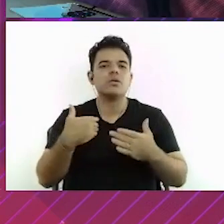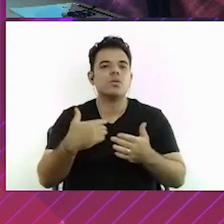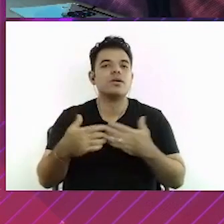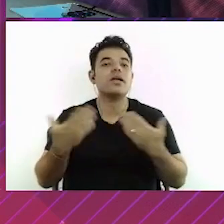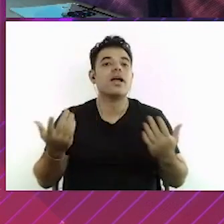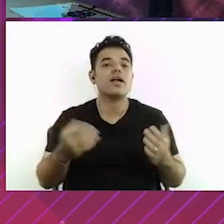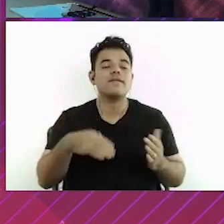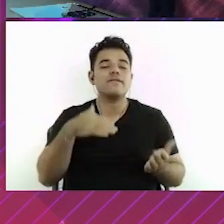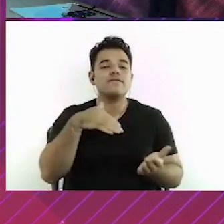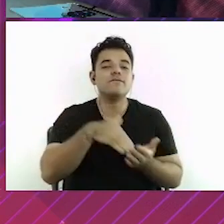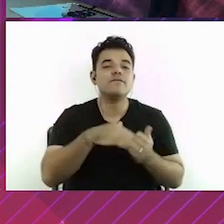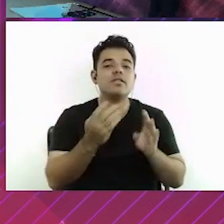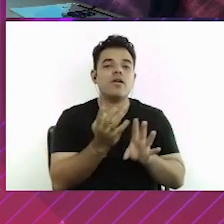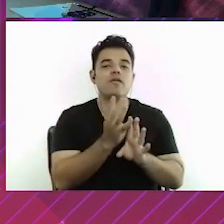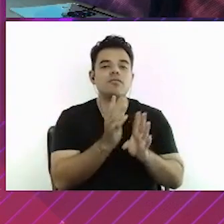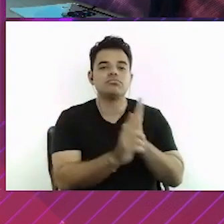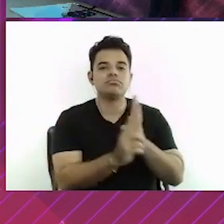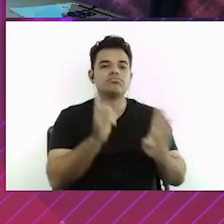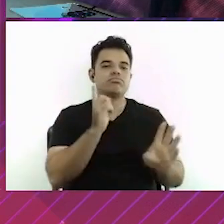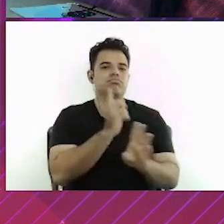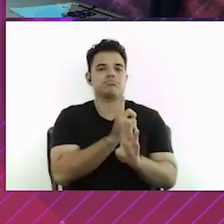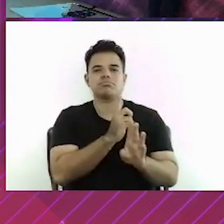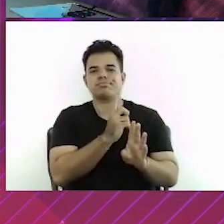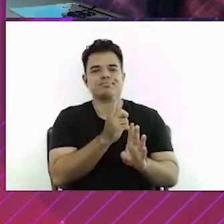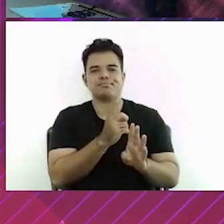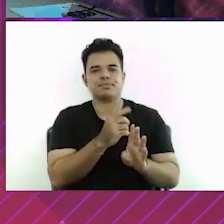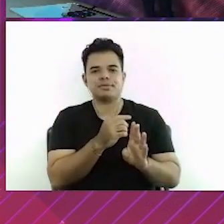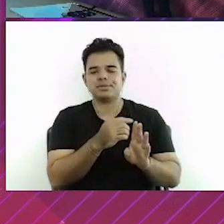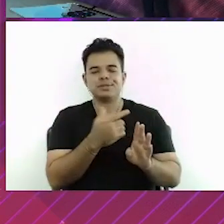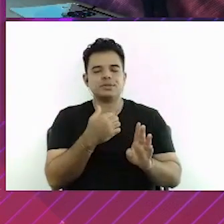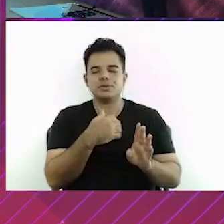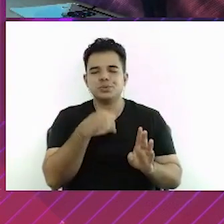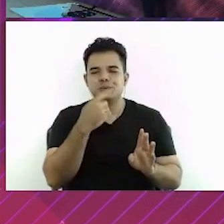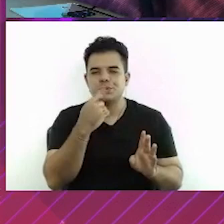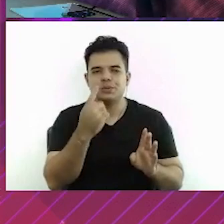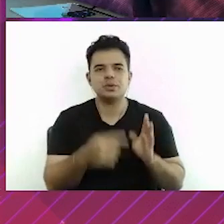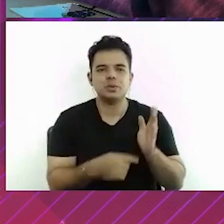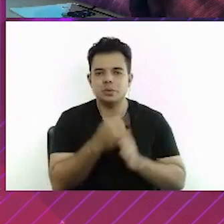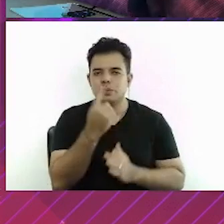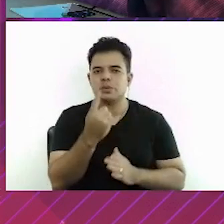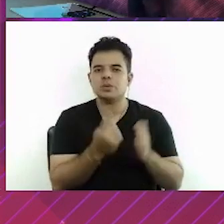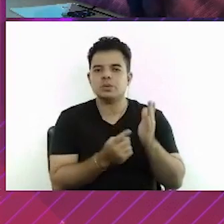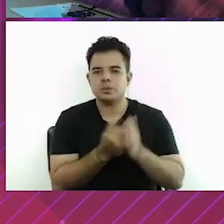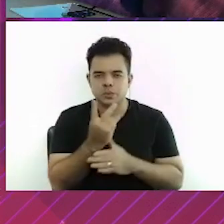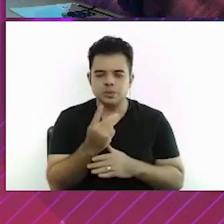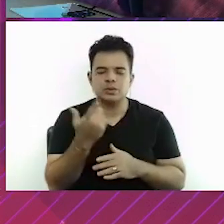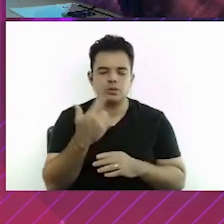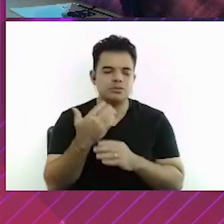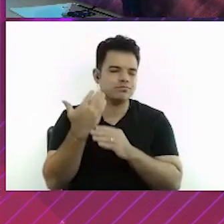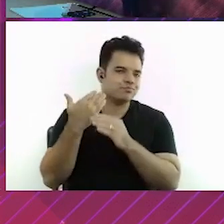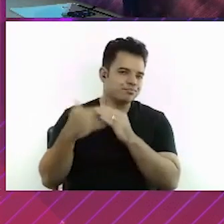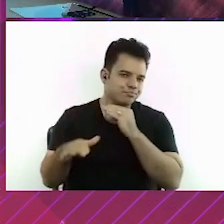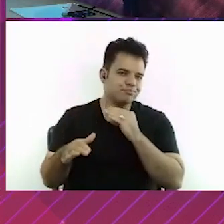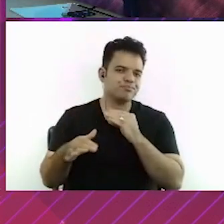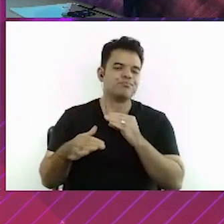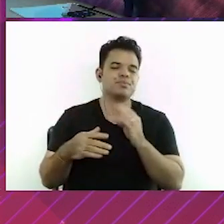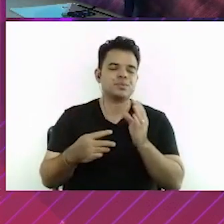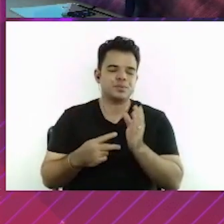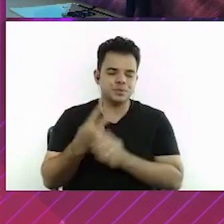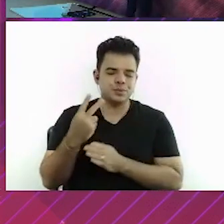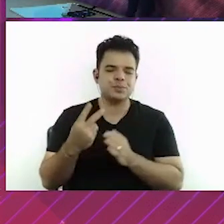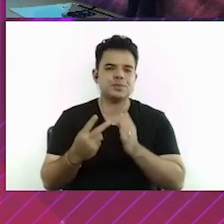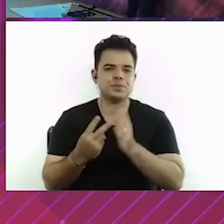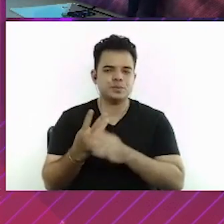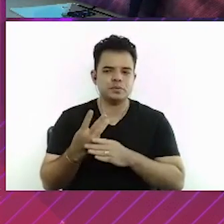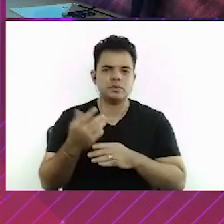fila? Pode ser. Mas digamos que você mandou uma vez, não conseguiu. Voltou a mensagem, processou de novo, mandou novamente. Vai dar um